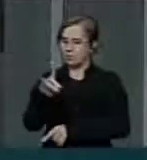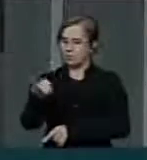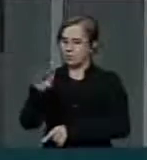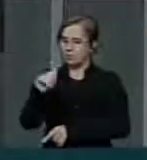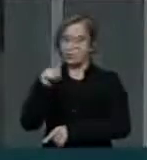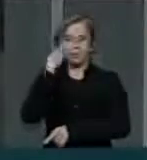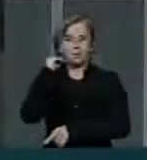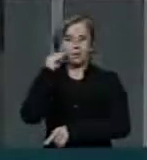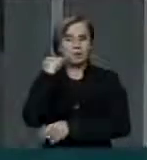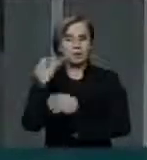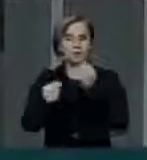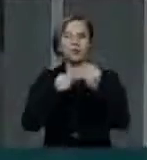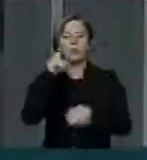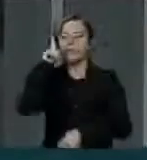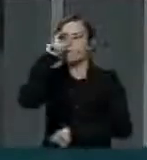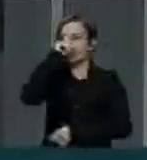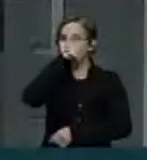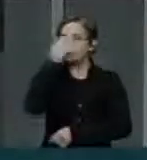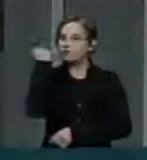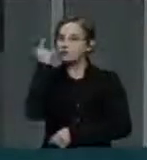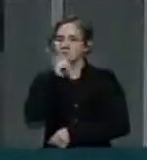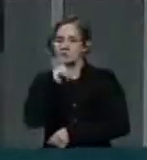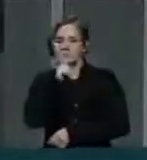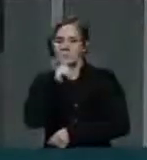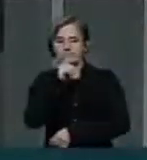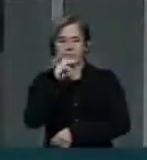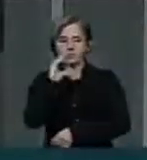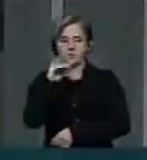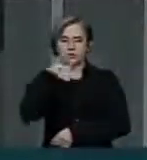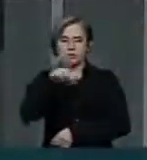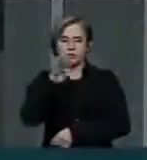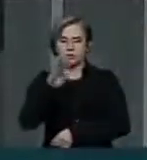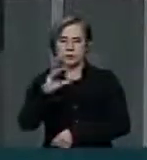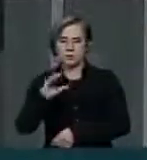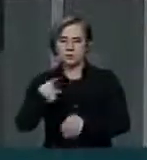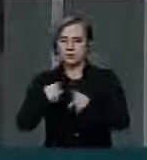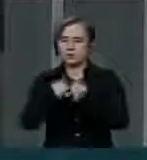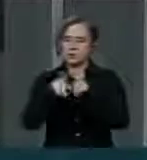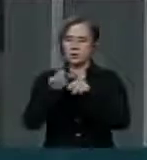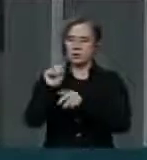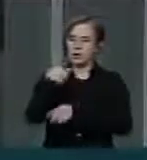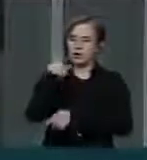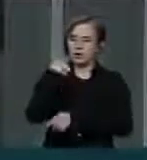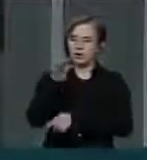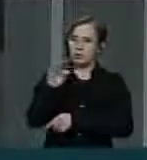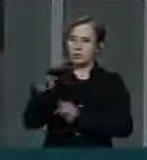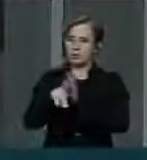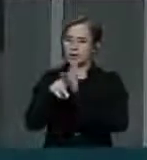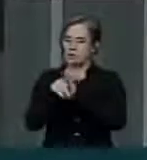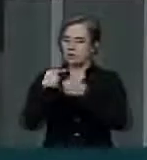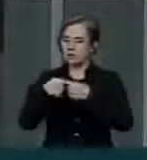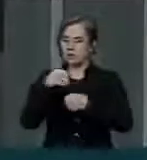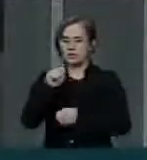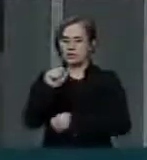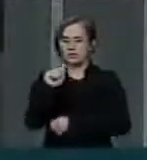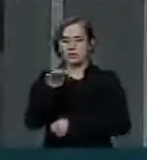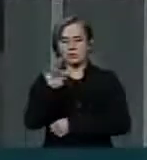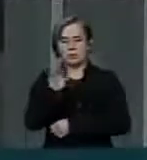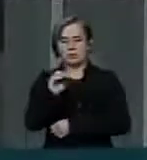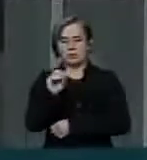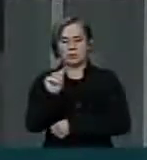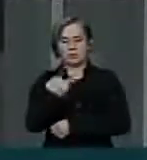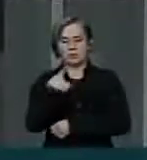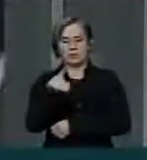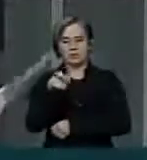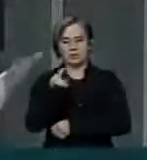tivemos para tocar a CMTC, eu, a EPT em Santo André e também a